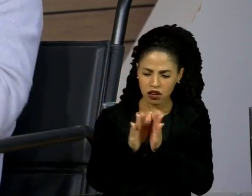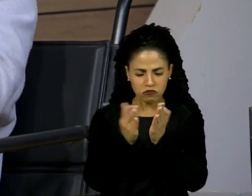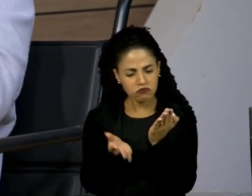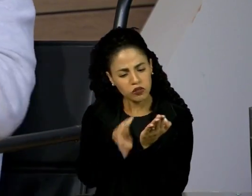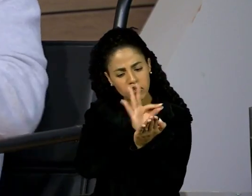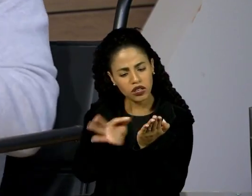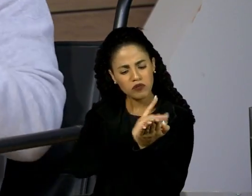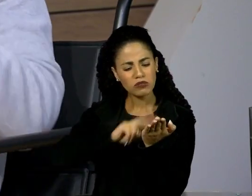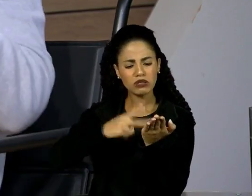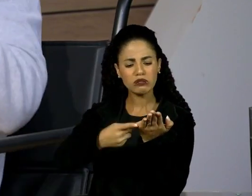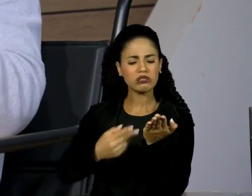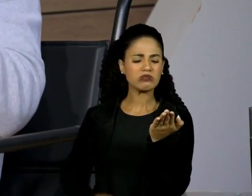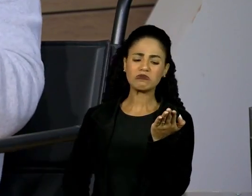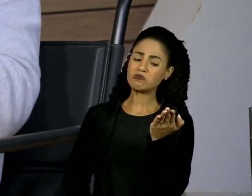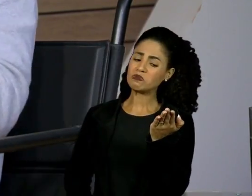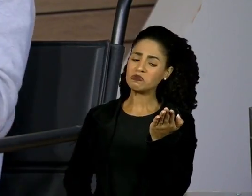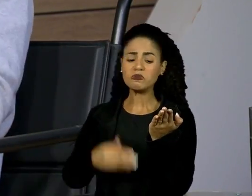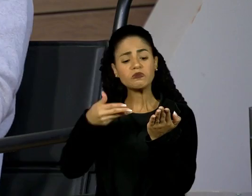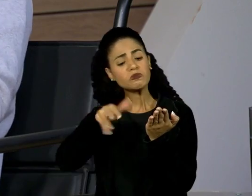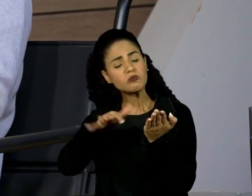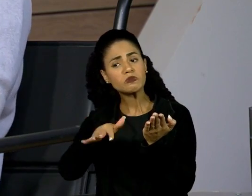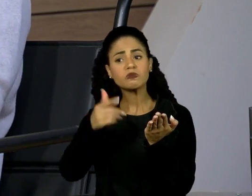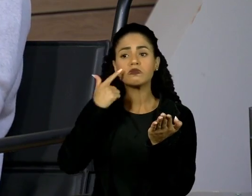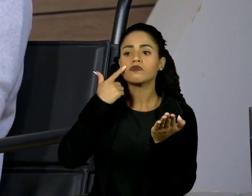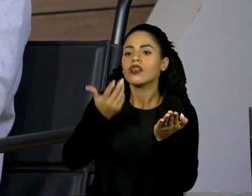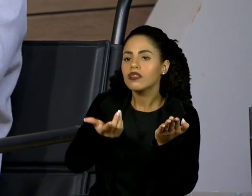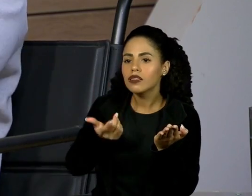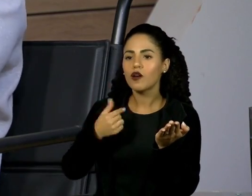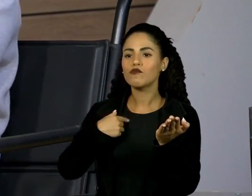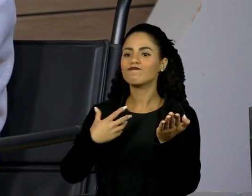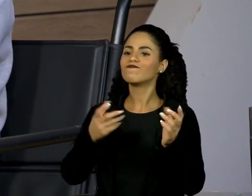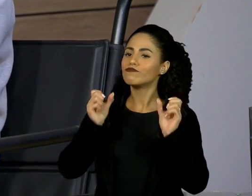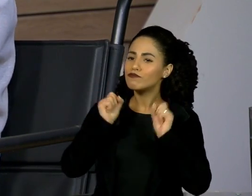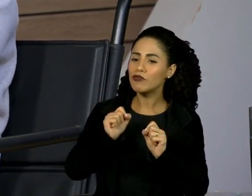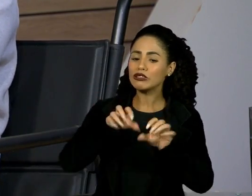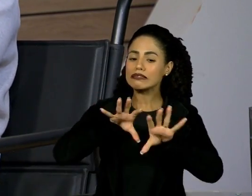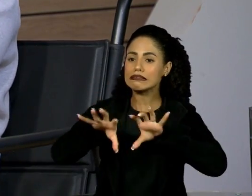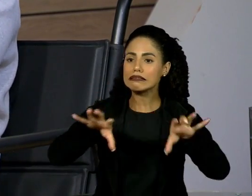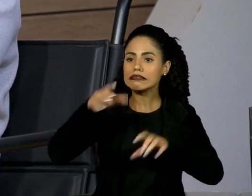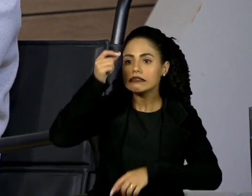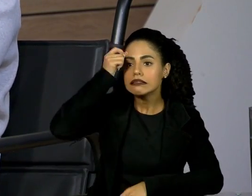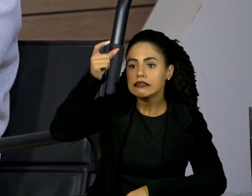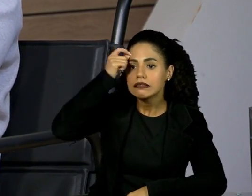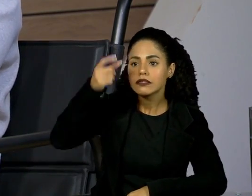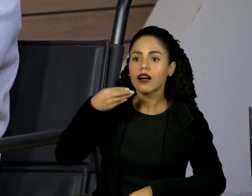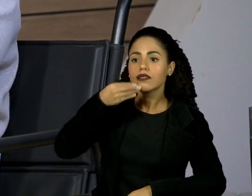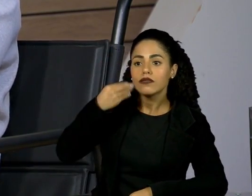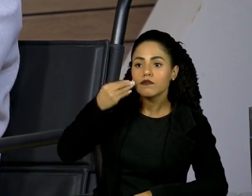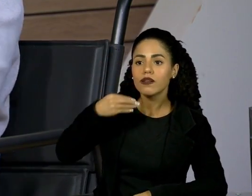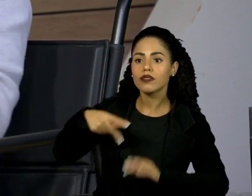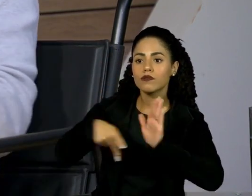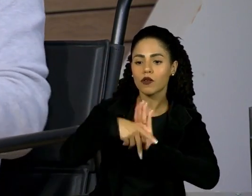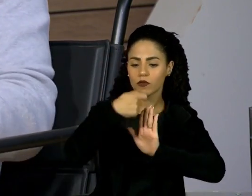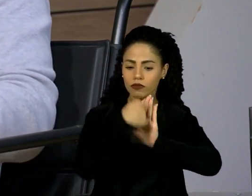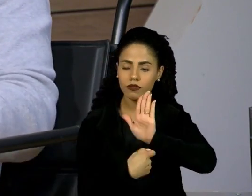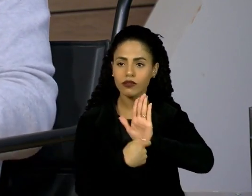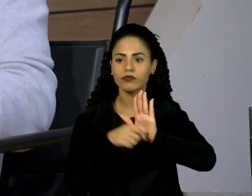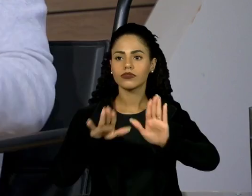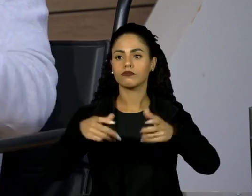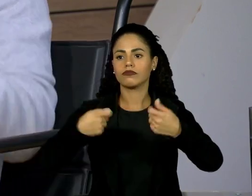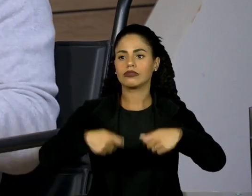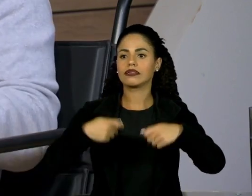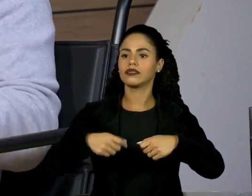foi tão bem trabalhada. E isso pode afetar diretamente a experiência do texto. Então, o trabalho do tradutor